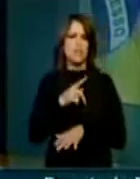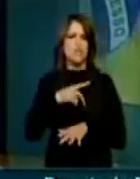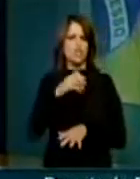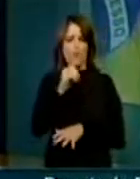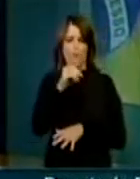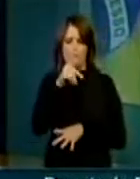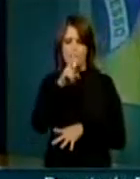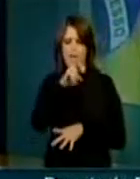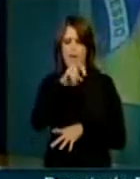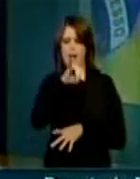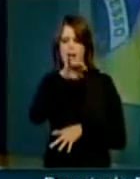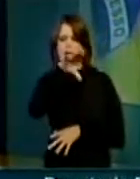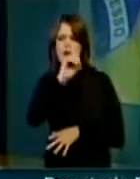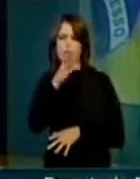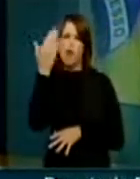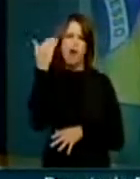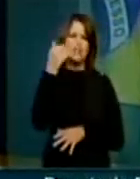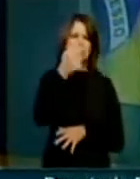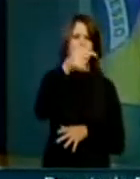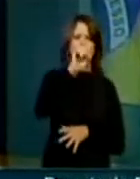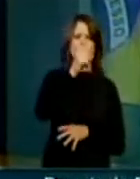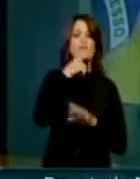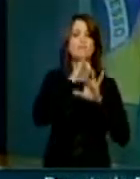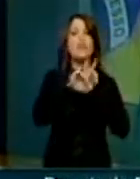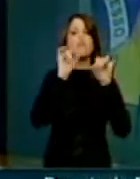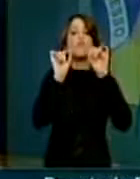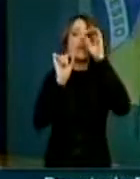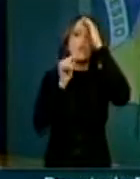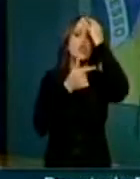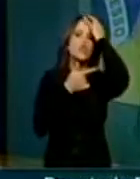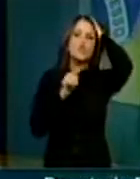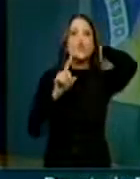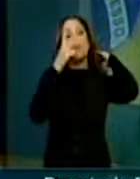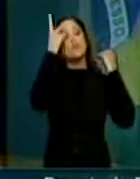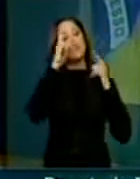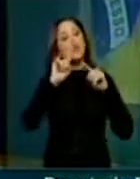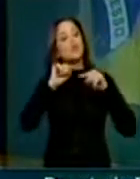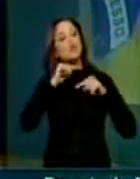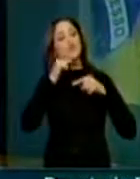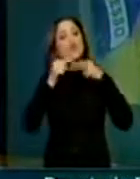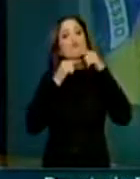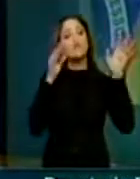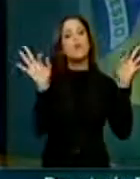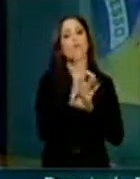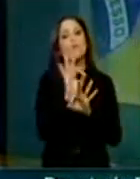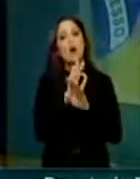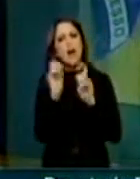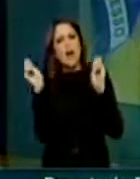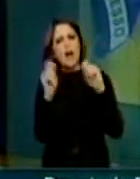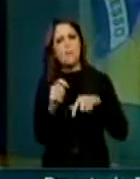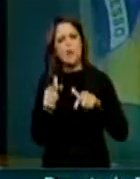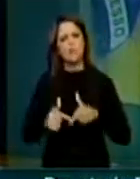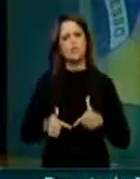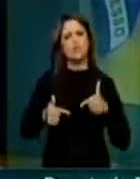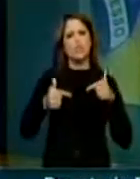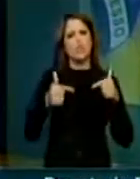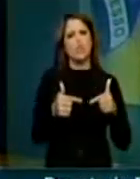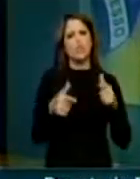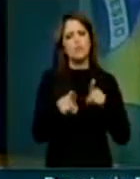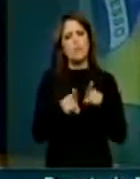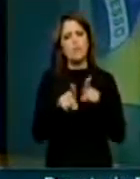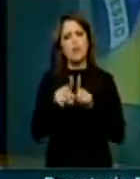operário, que ainda nos idos de 78 dizia: não ousem duvidar da capacidade de luta e